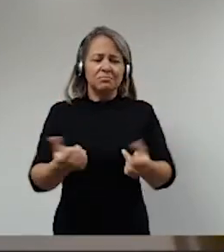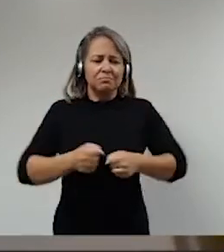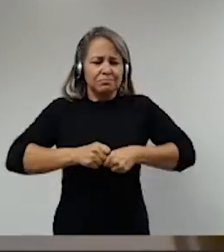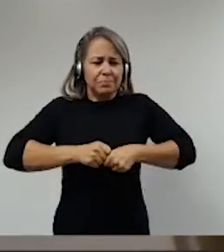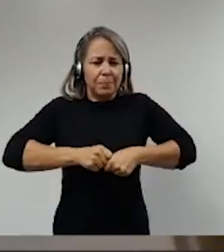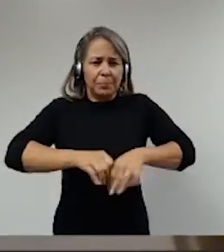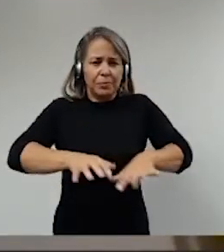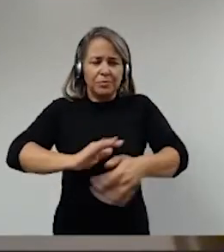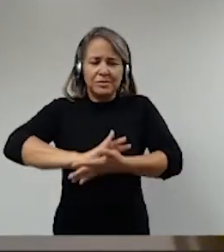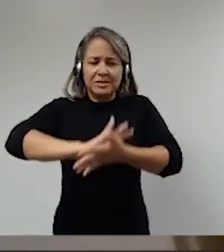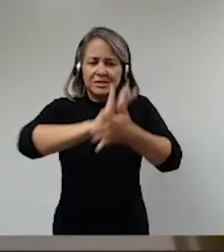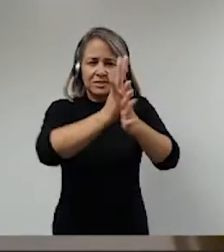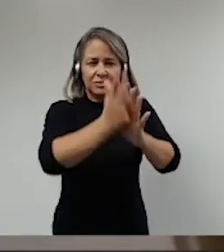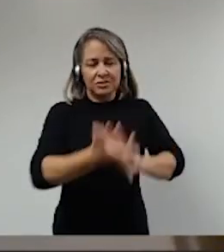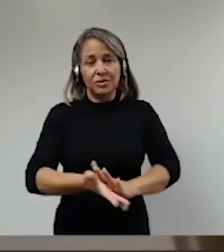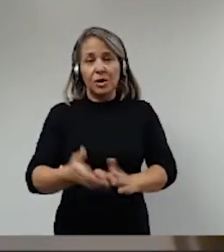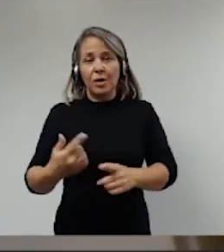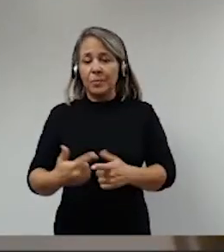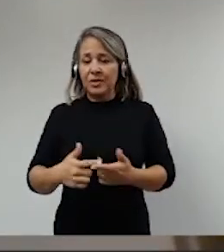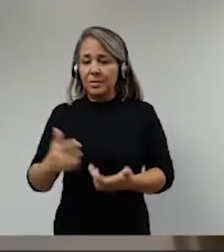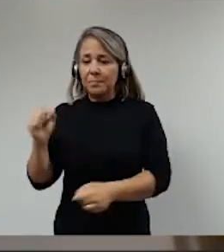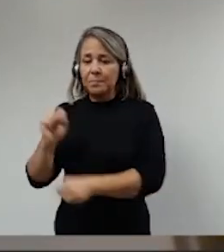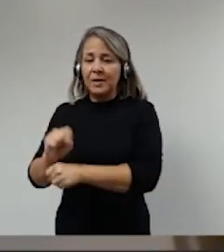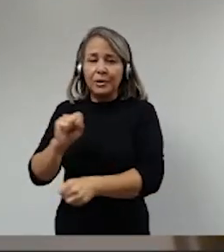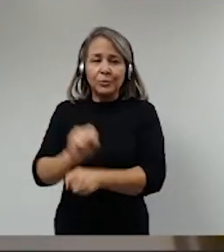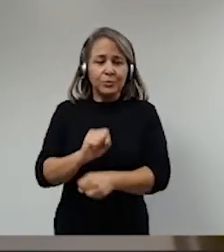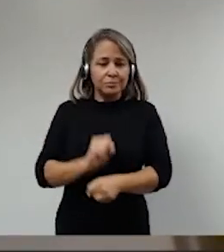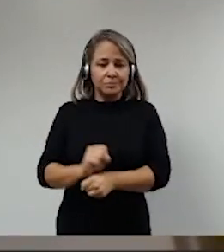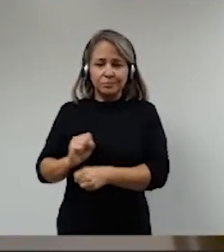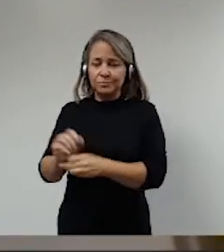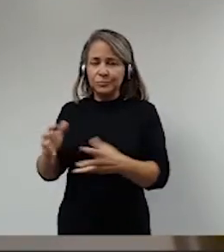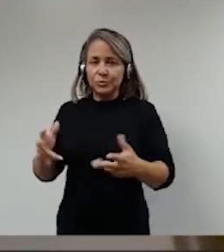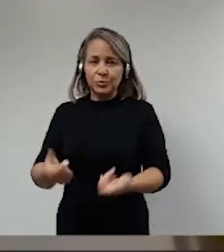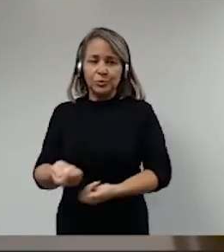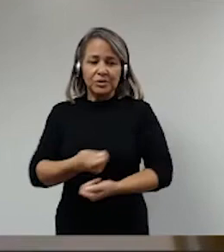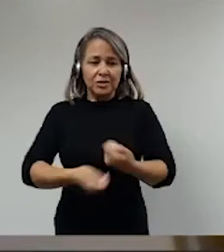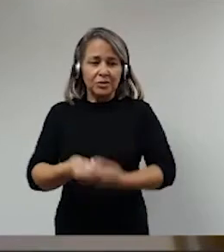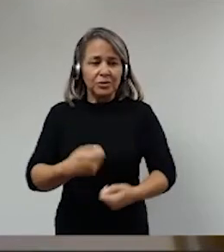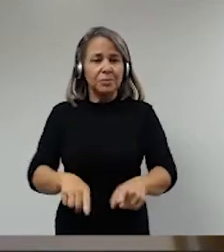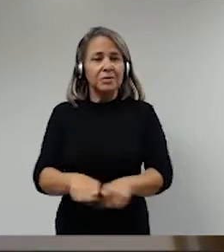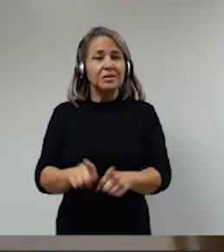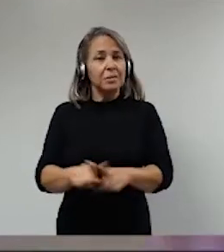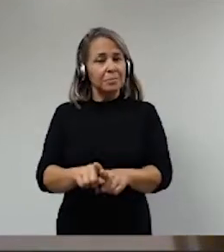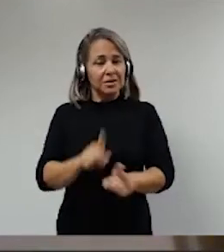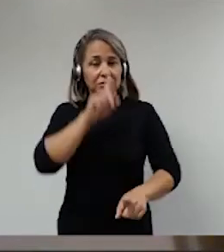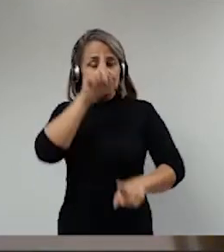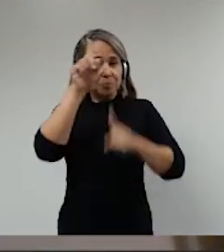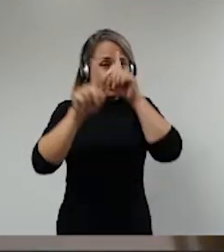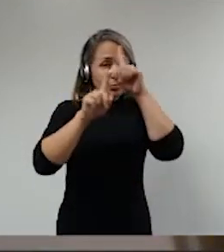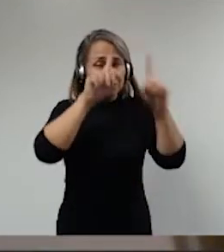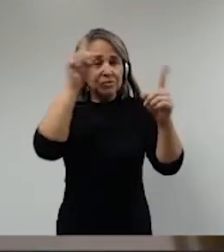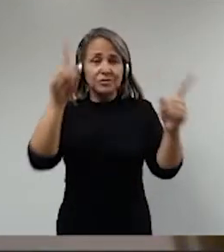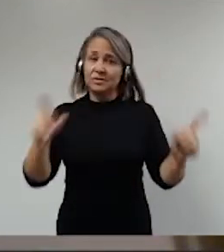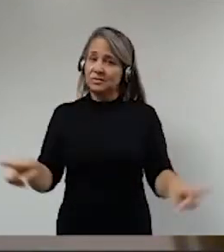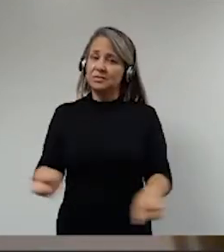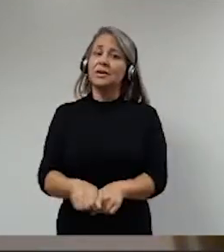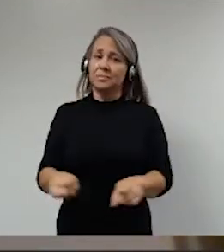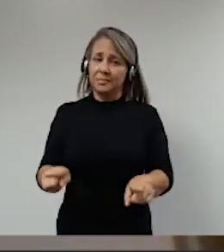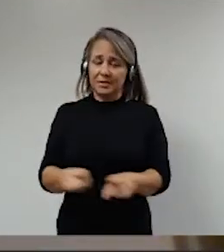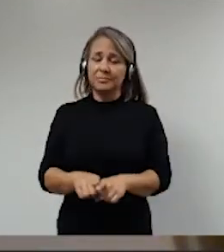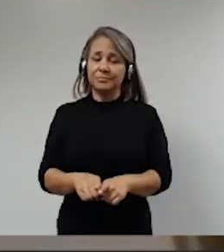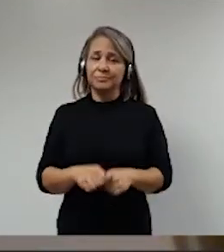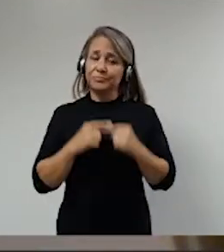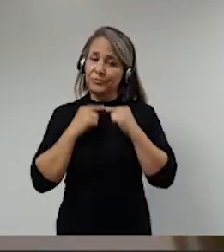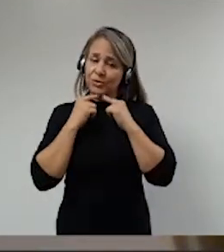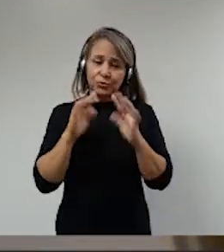devastador, né, digamos assim, né, porque você tem interrupção de todas as cadeias econômicas, além das cadeias produtivas, né, enfim, isso aí acho que não há dúvida,